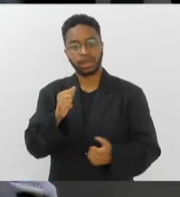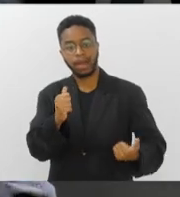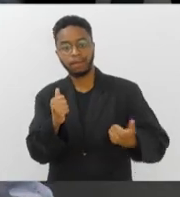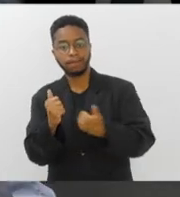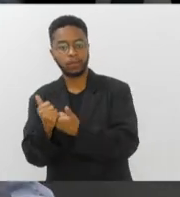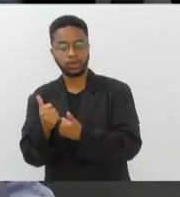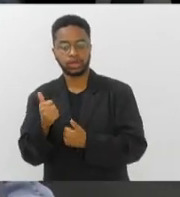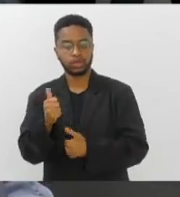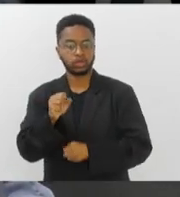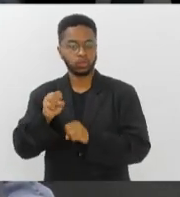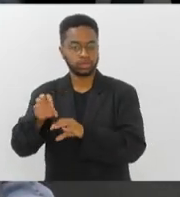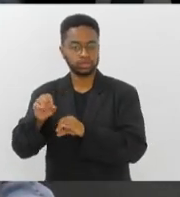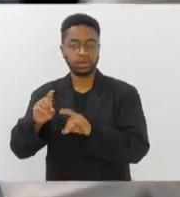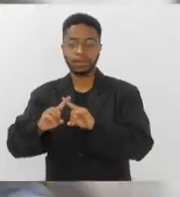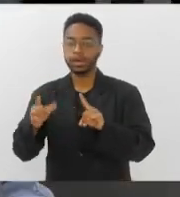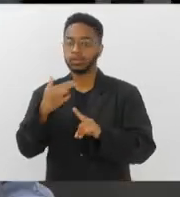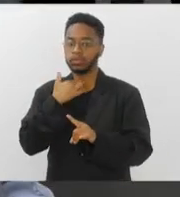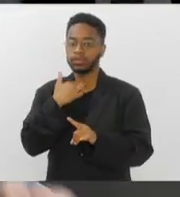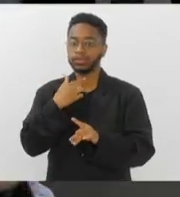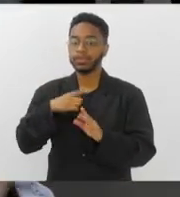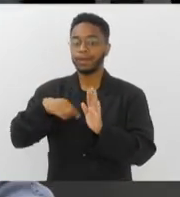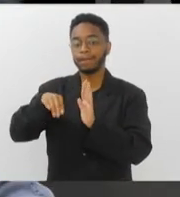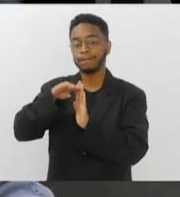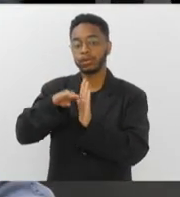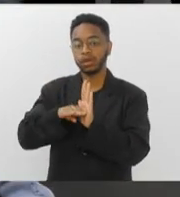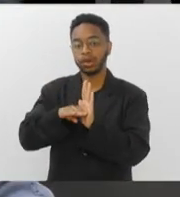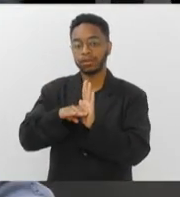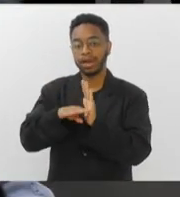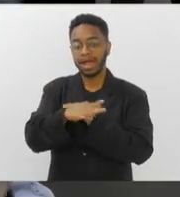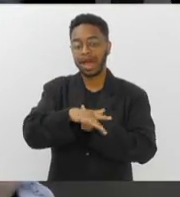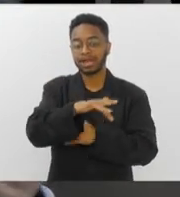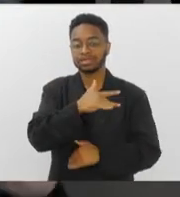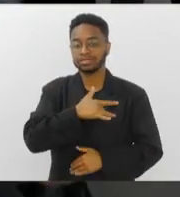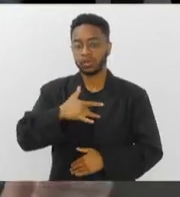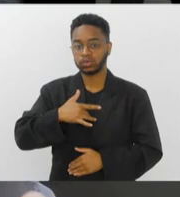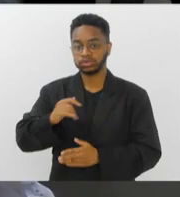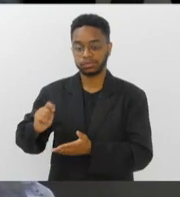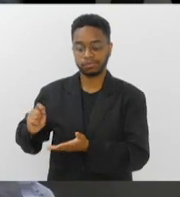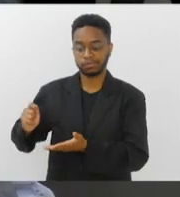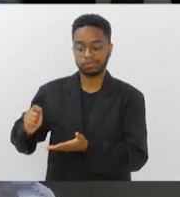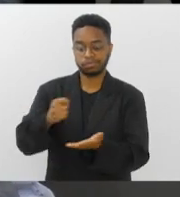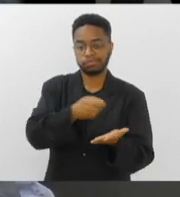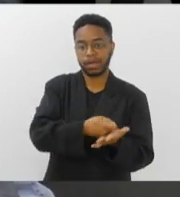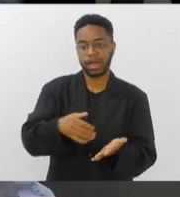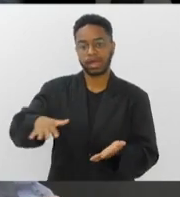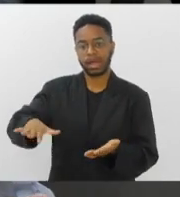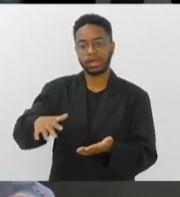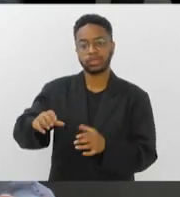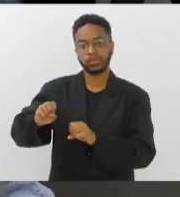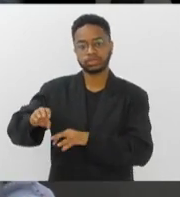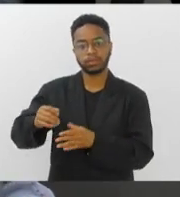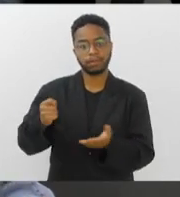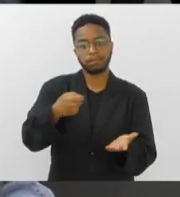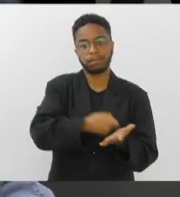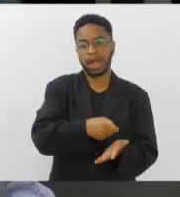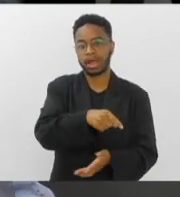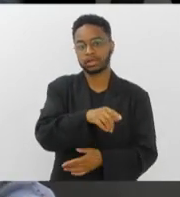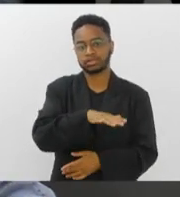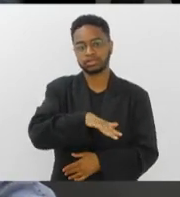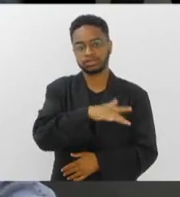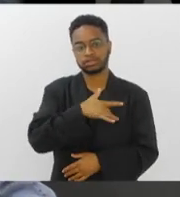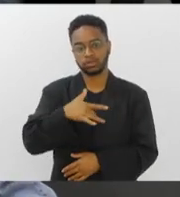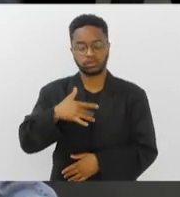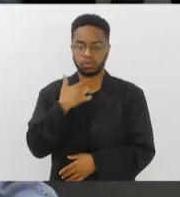educação, mas você não pode ter um programa de saúde financiado com recursos da educação. Assim como a gente tem, por exemplo, na